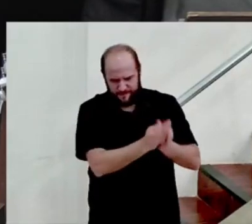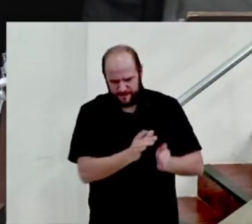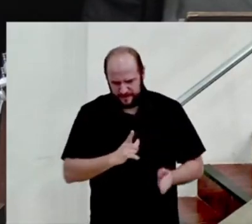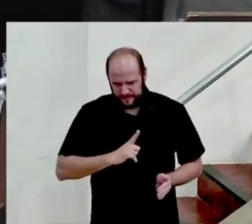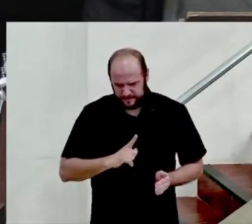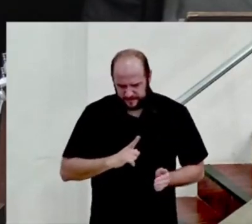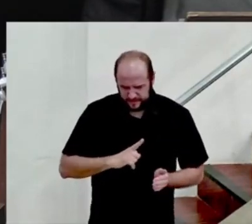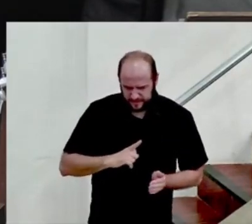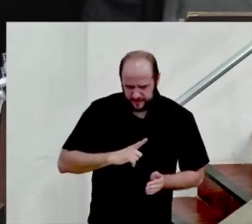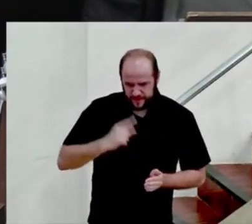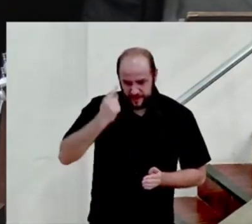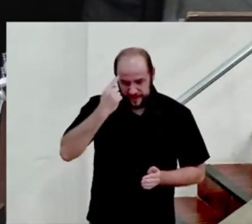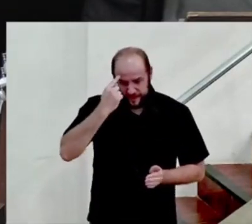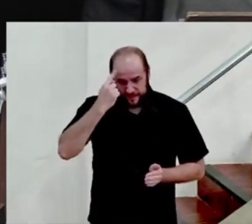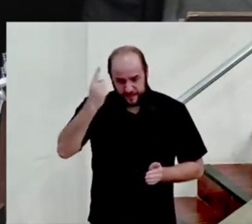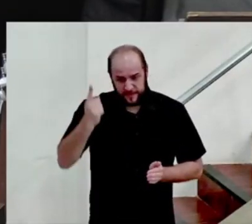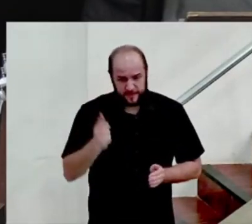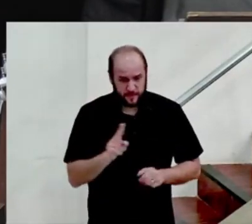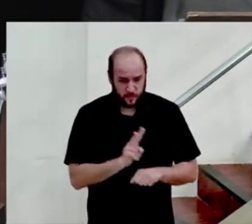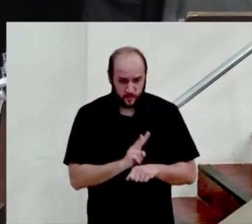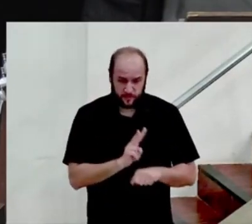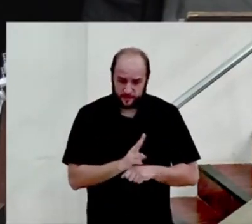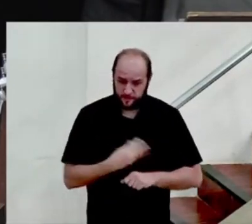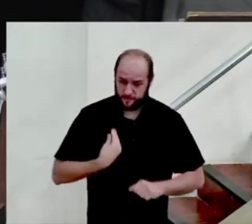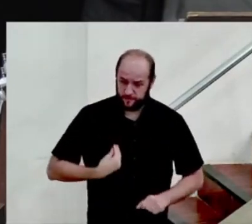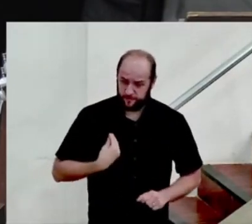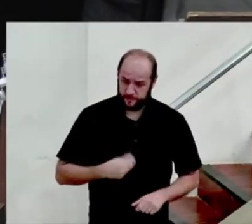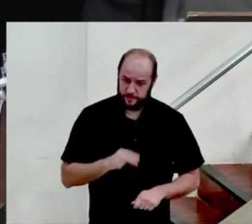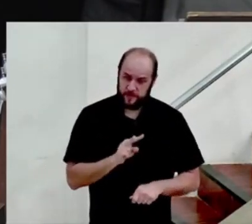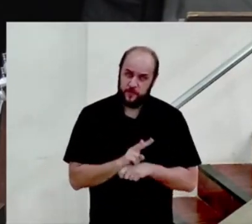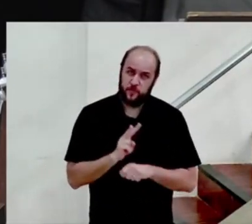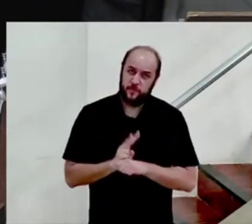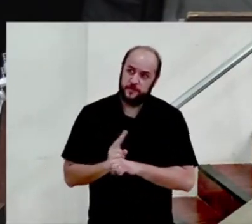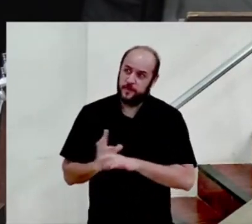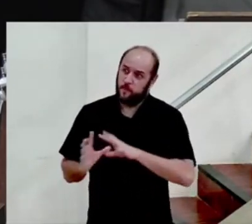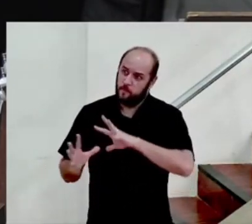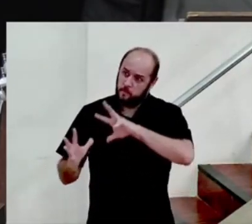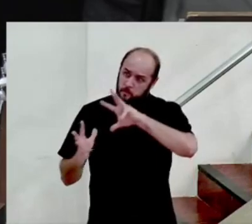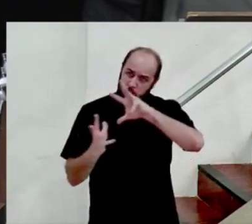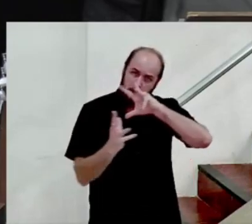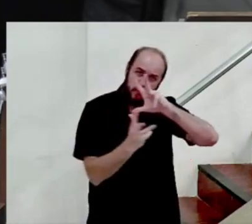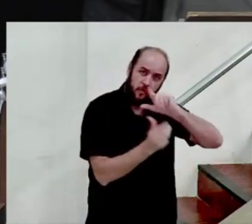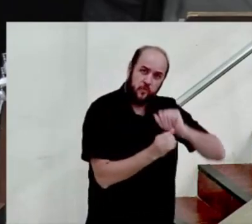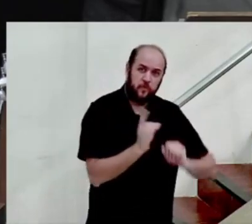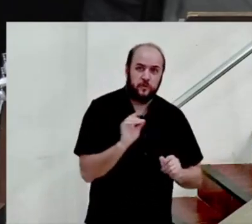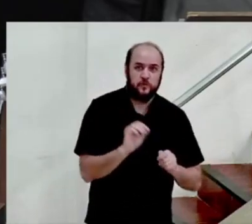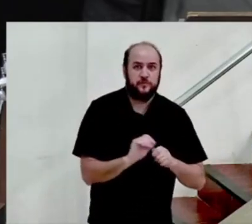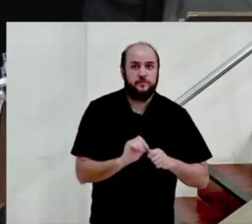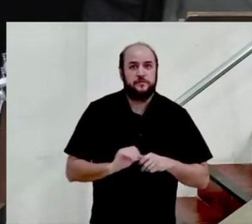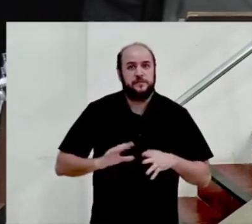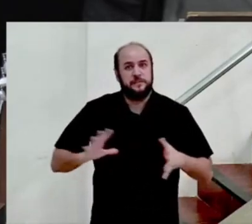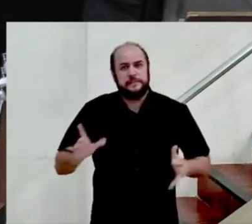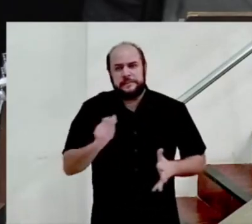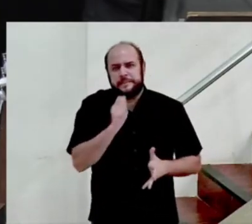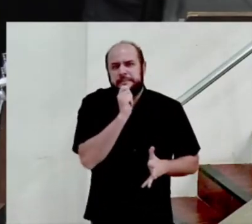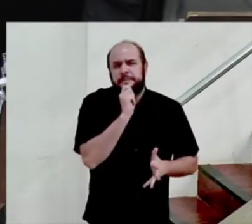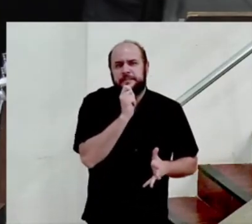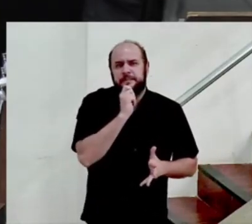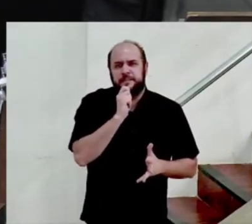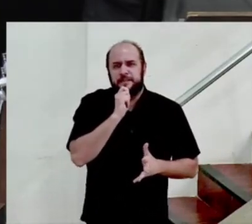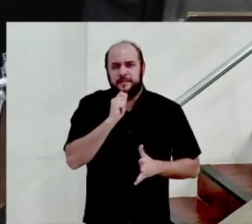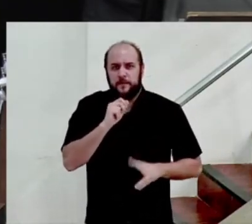de preservar a vida, preservar o cosmos que o Senhor havia criado, mesmo que num espaço